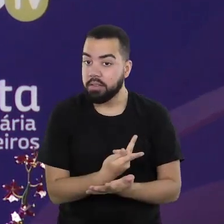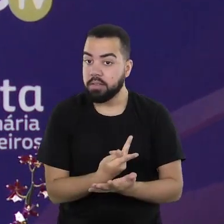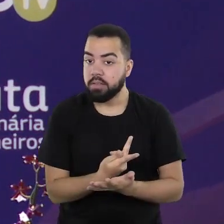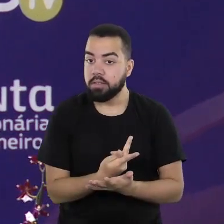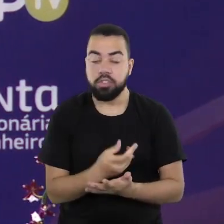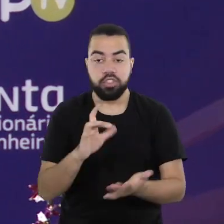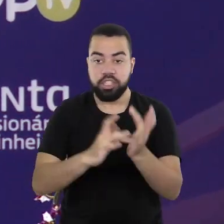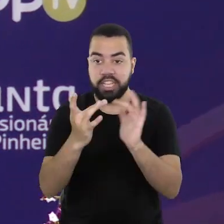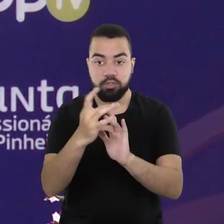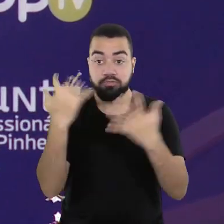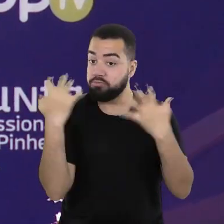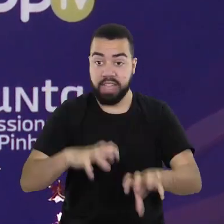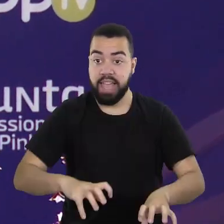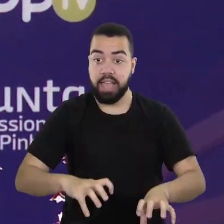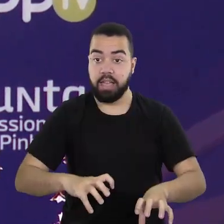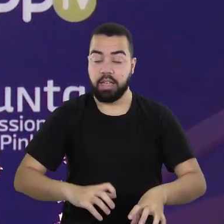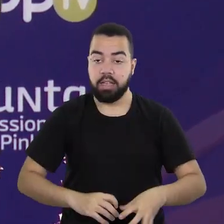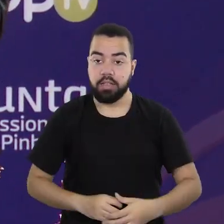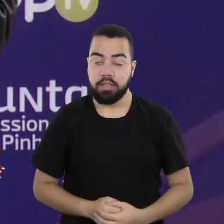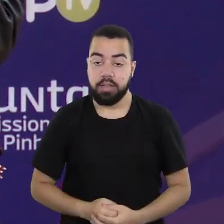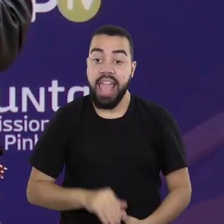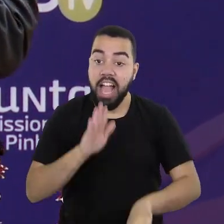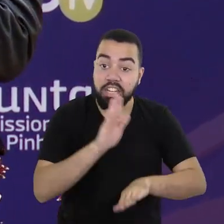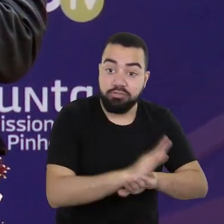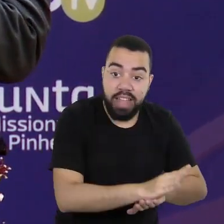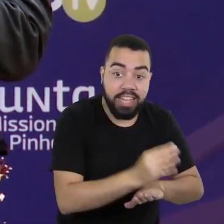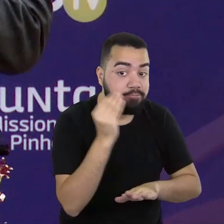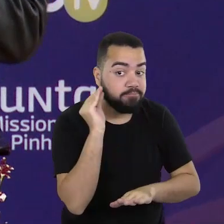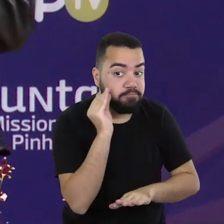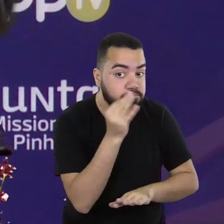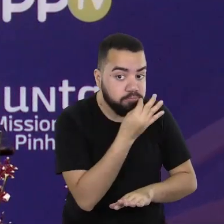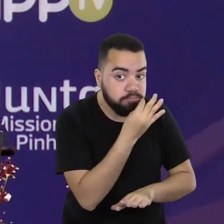Mas não é isso que Jesus está dizendo.